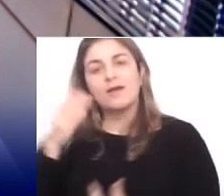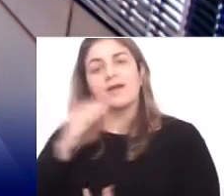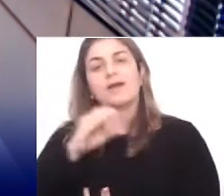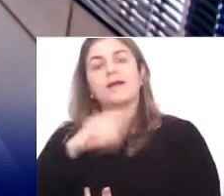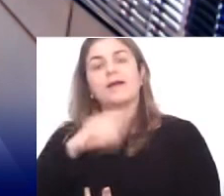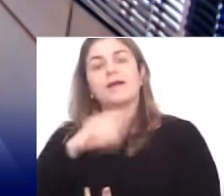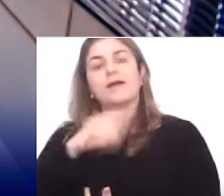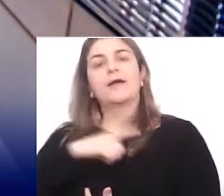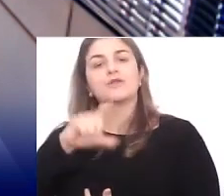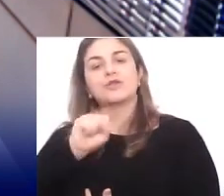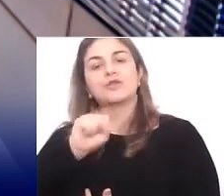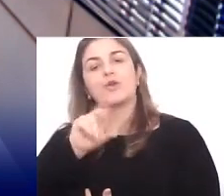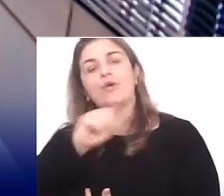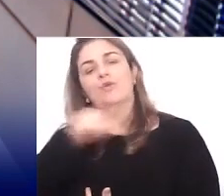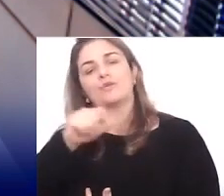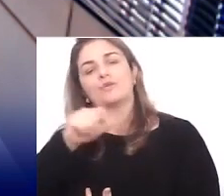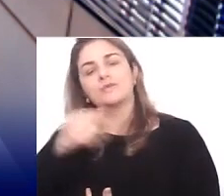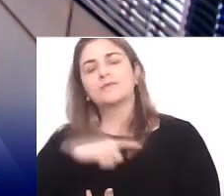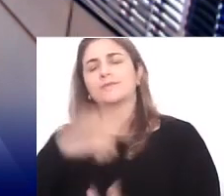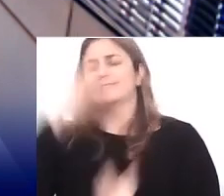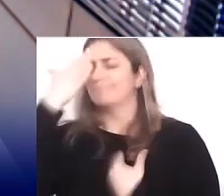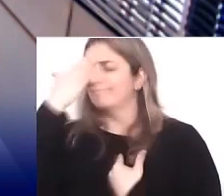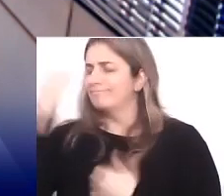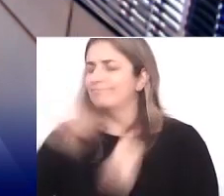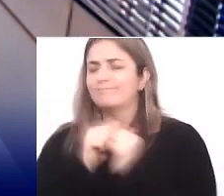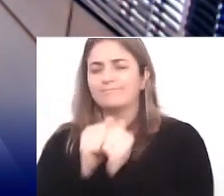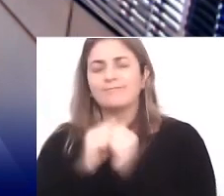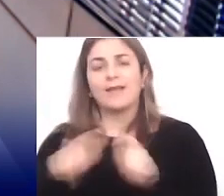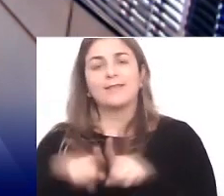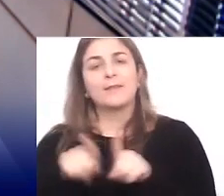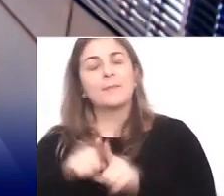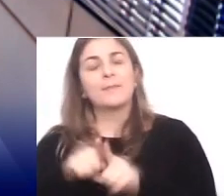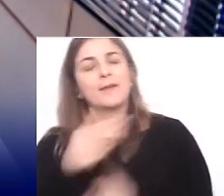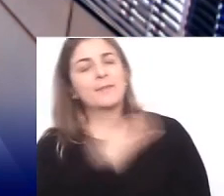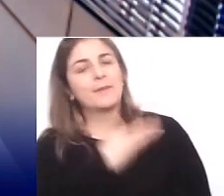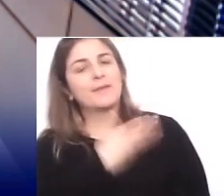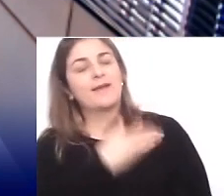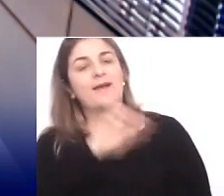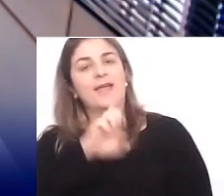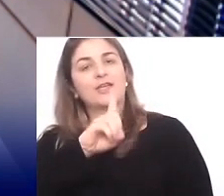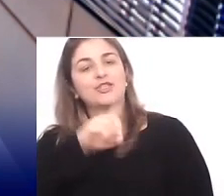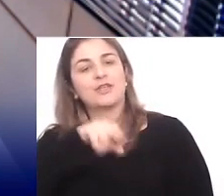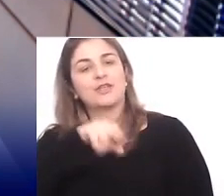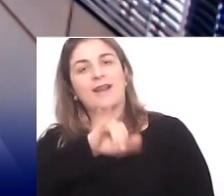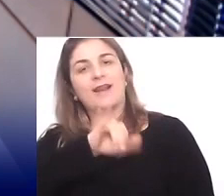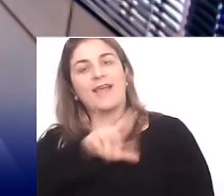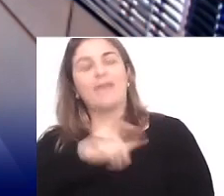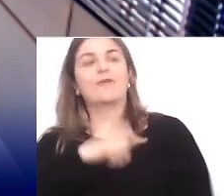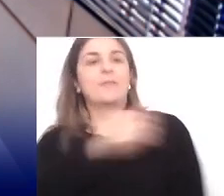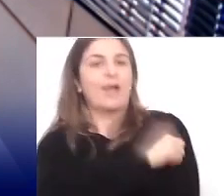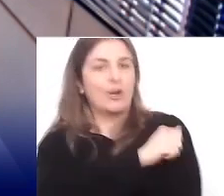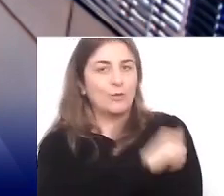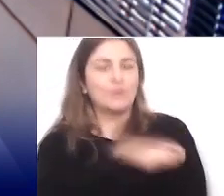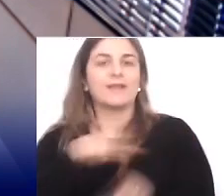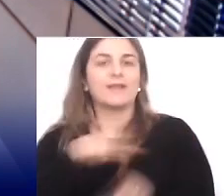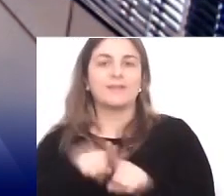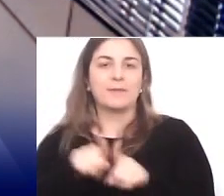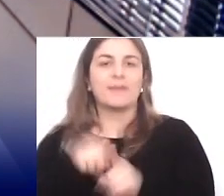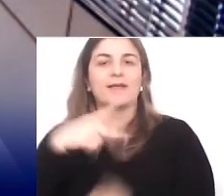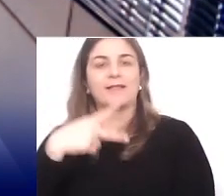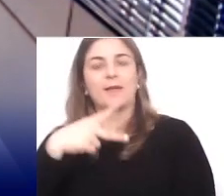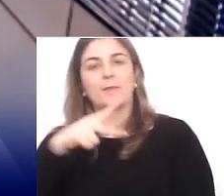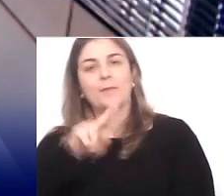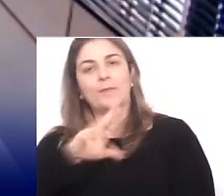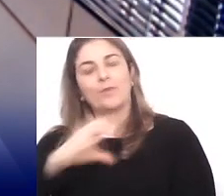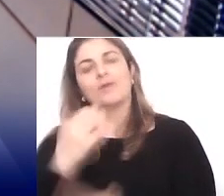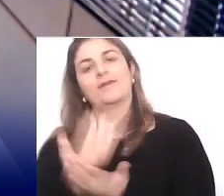junto com o senhor. Saudar a minha amiga Dineia, foi minha aluna na PUC, enfim, eu nem gosto de falar que foi minha aluna, senão parece que a gente é